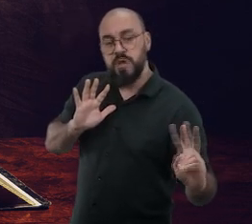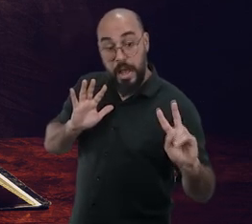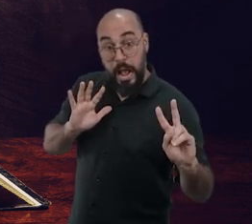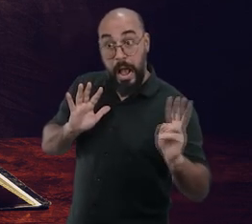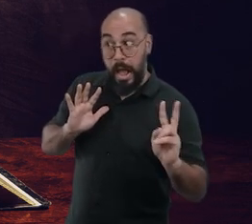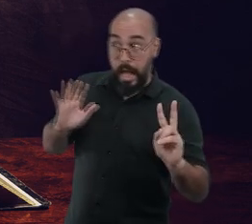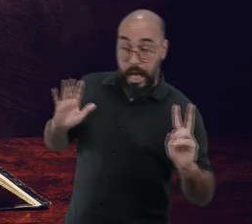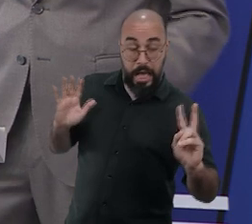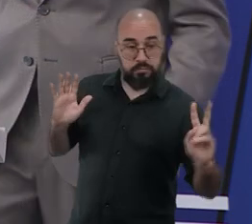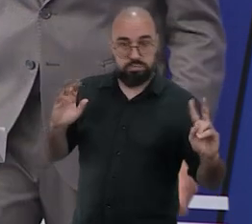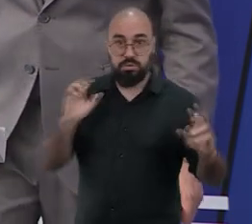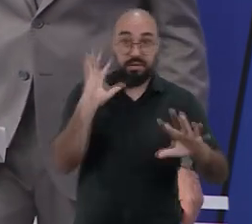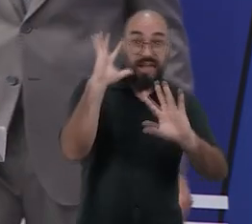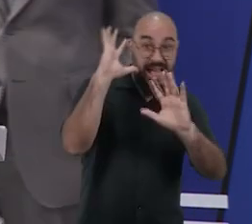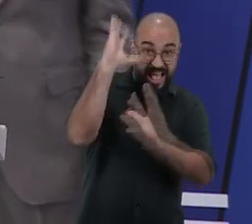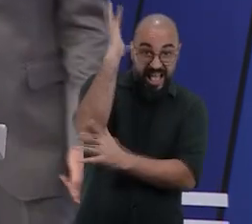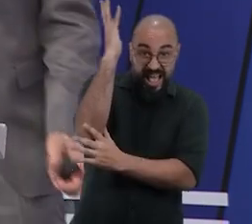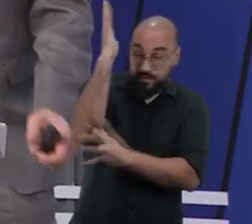do jardim.